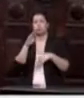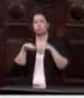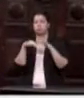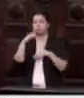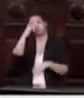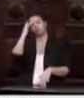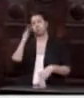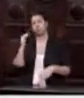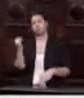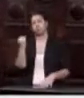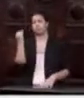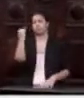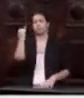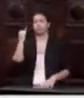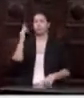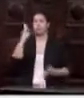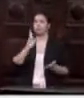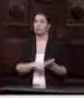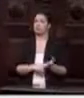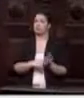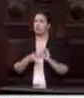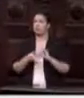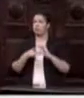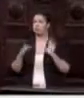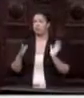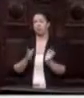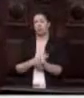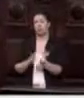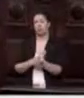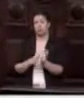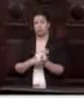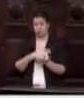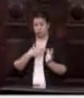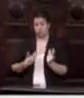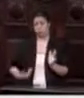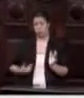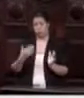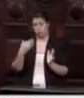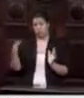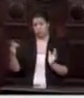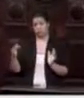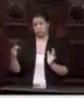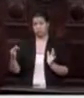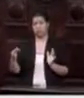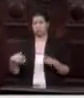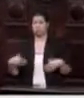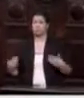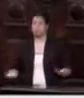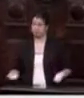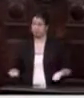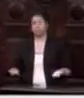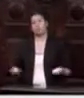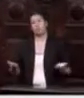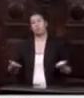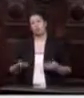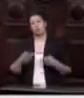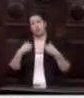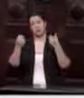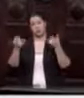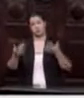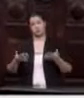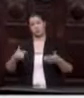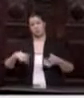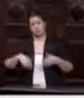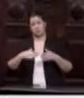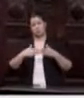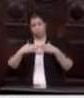Janeiro para assumir a mobilização, cobrando do governo federal essa questão? Para agora dizer o que está sendo dito aqui na